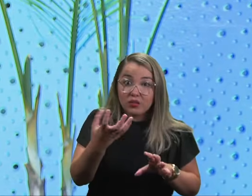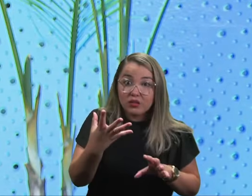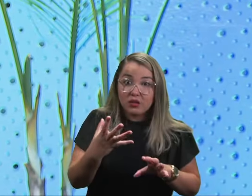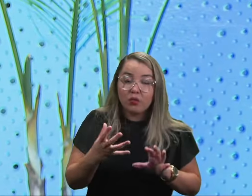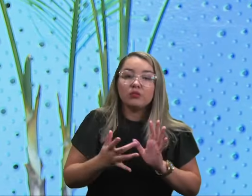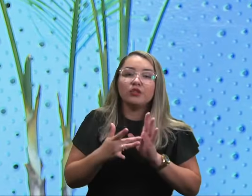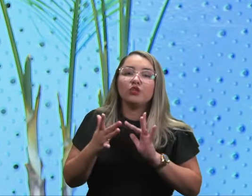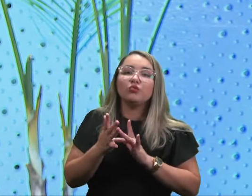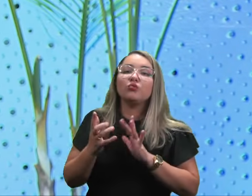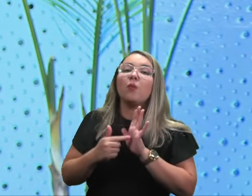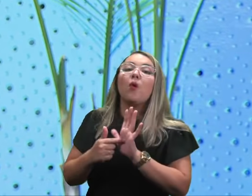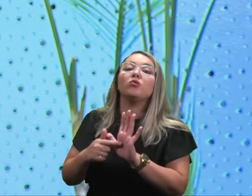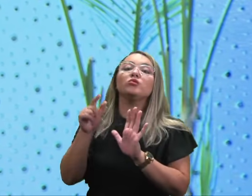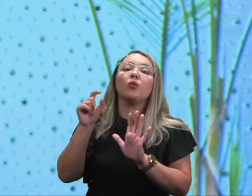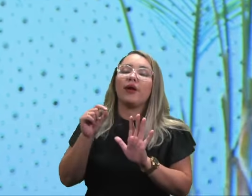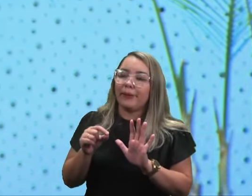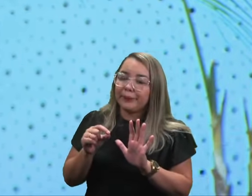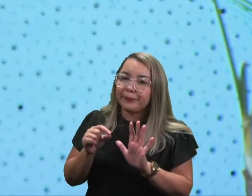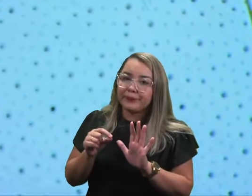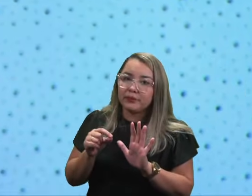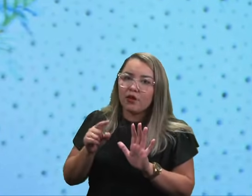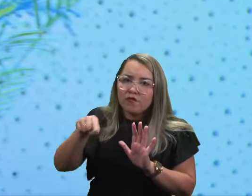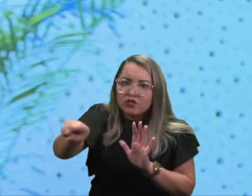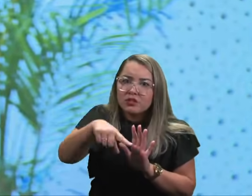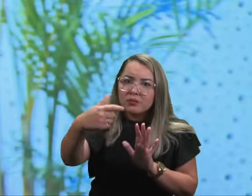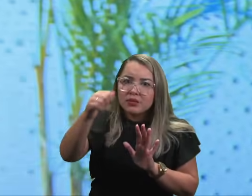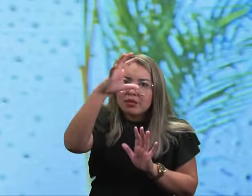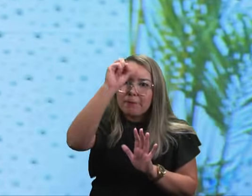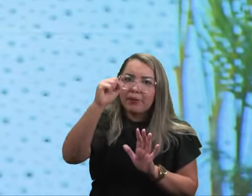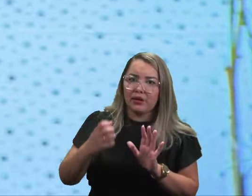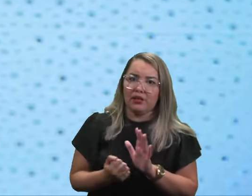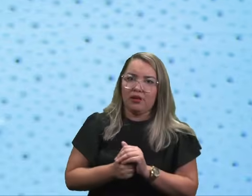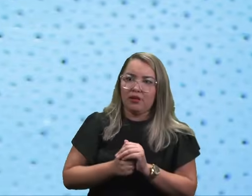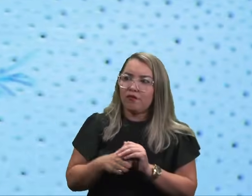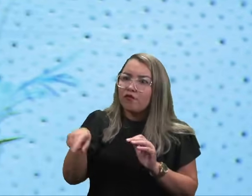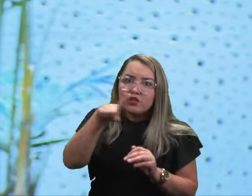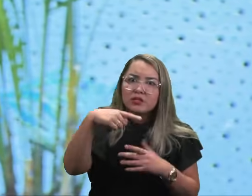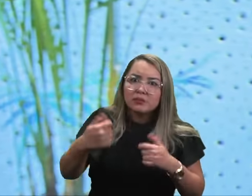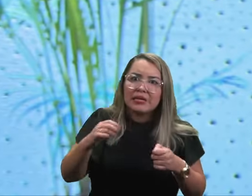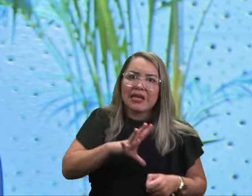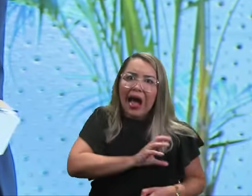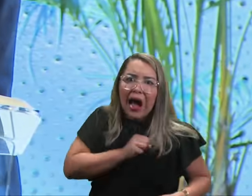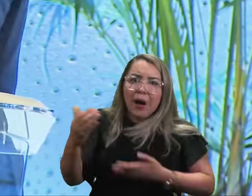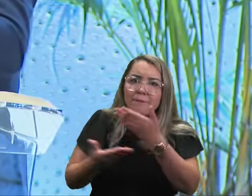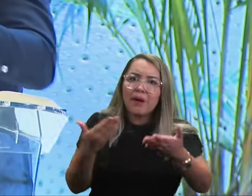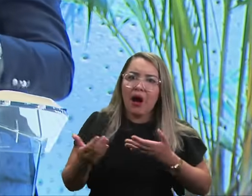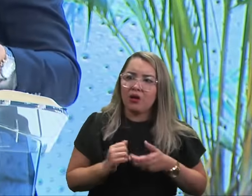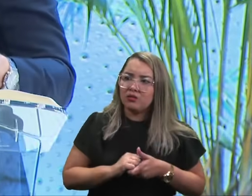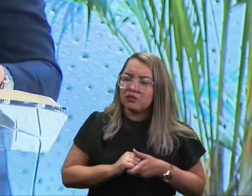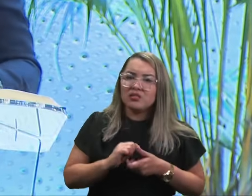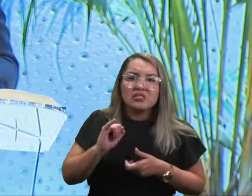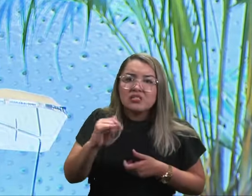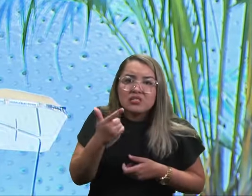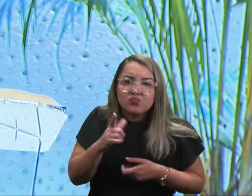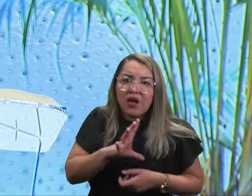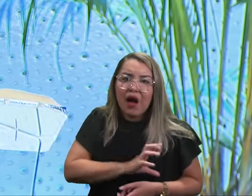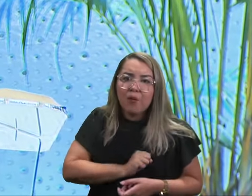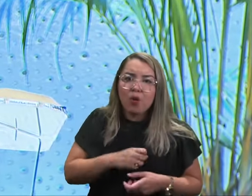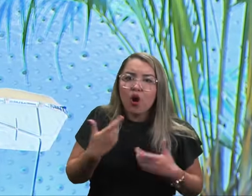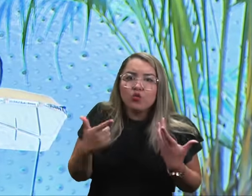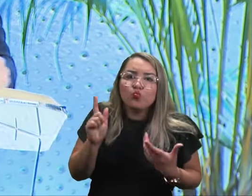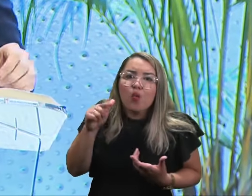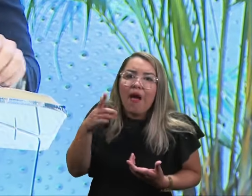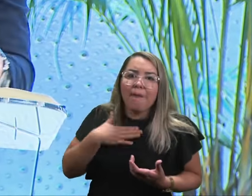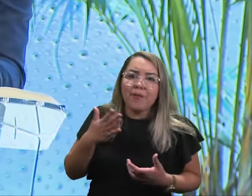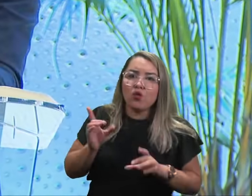Jesus agora está dando a eles uma grande lição: se vocês não amarem uns aos outros, vocês não são meus discípulos. E